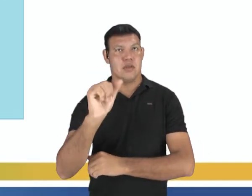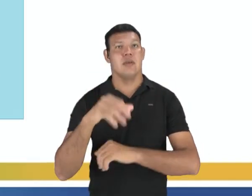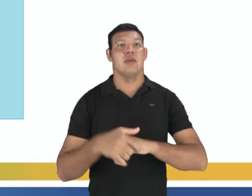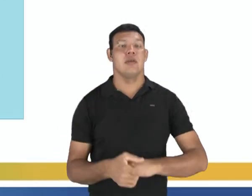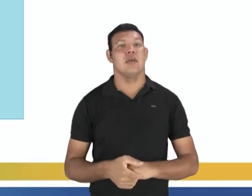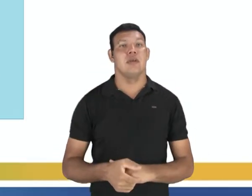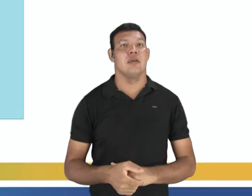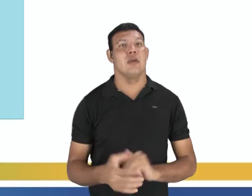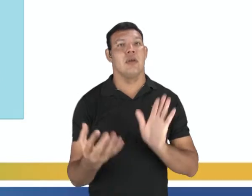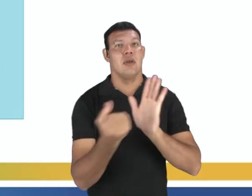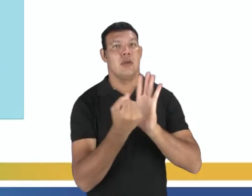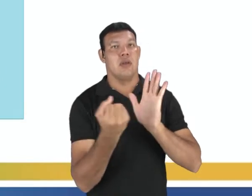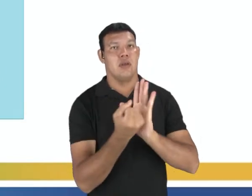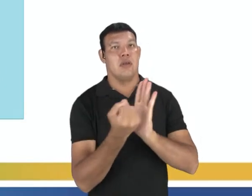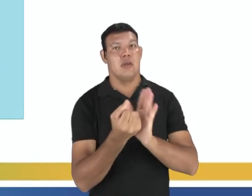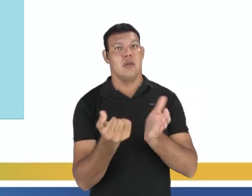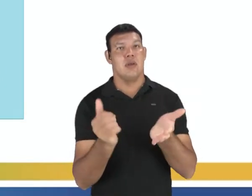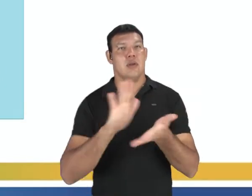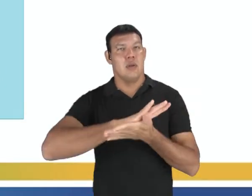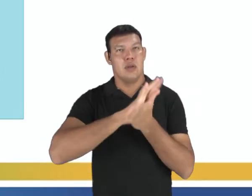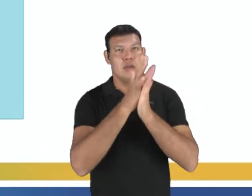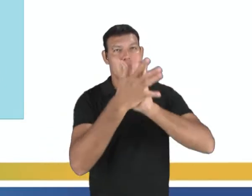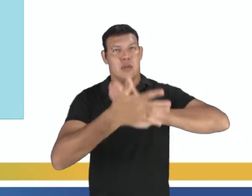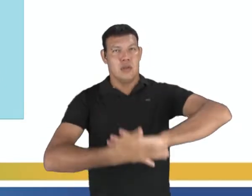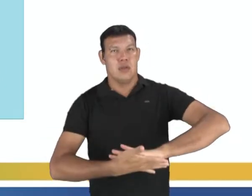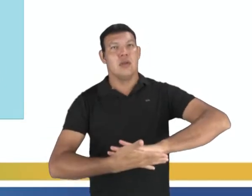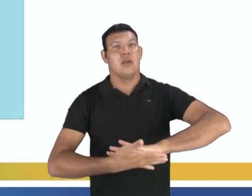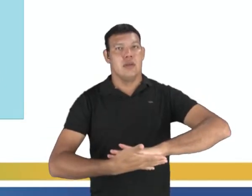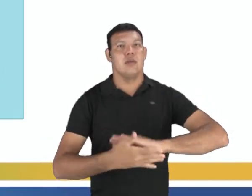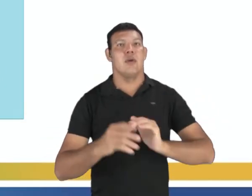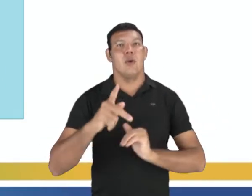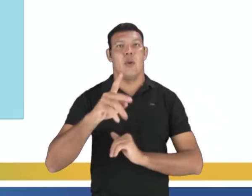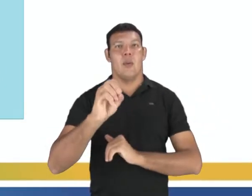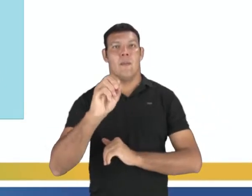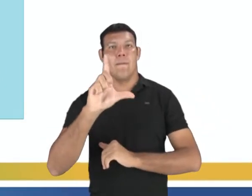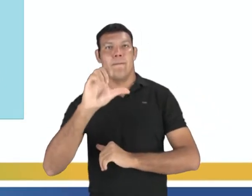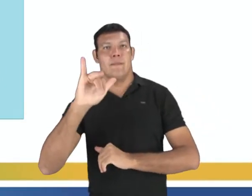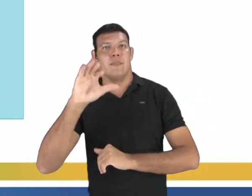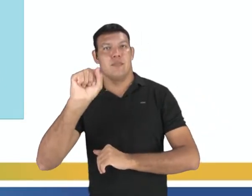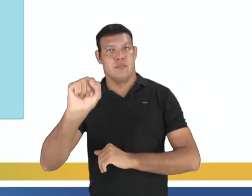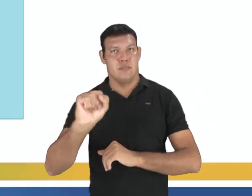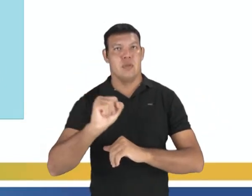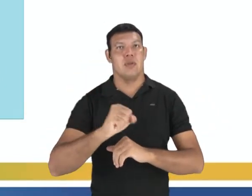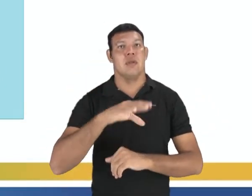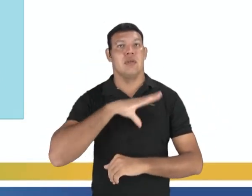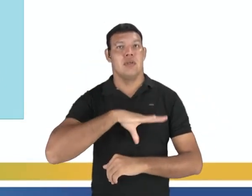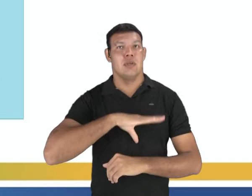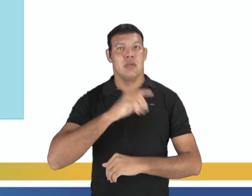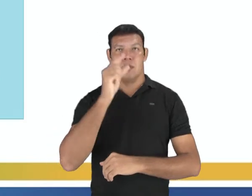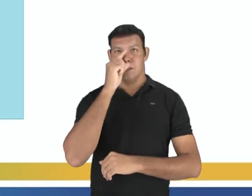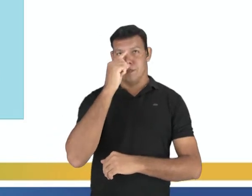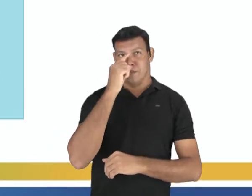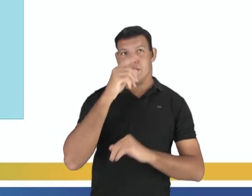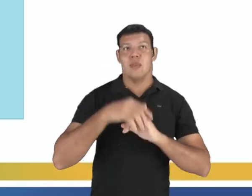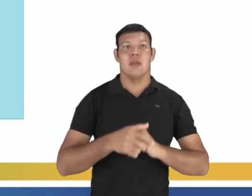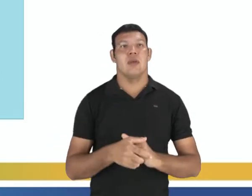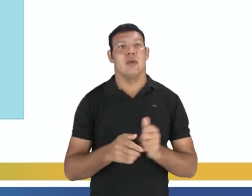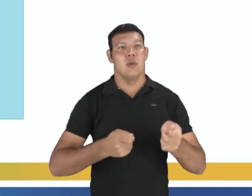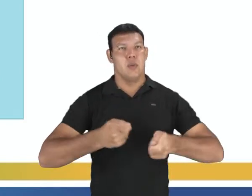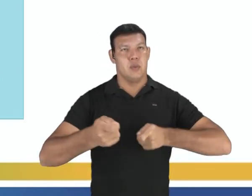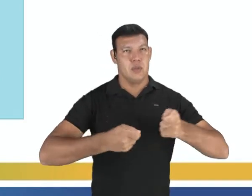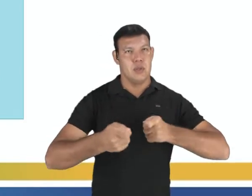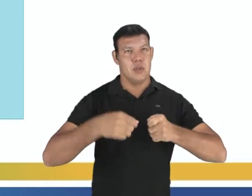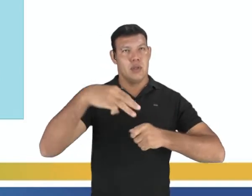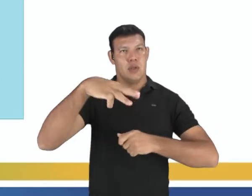Filipe II, pai de Alexandre, né? Posteriormente, Alexandre conduzirá a uma expansão que o transformará no homem